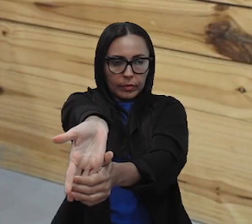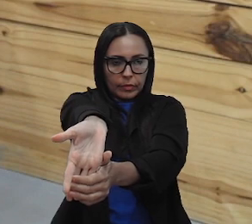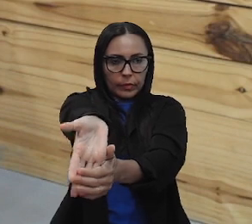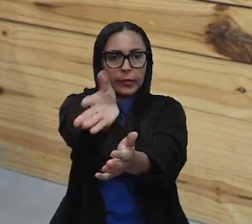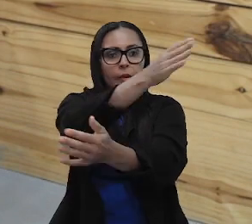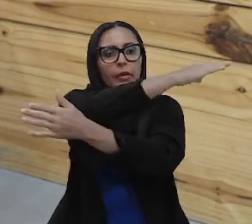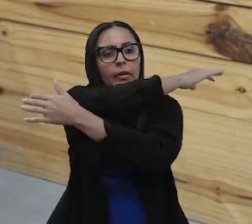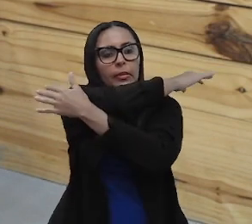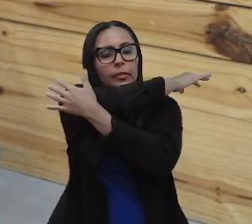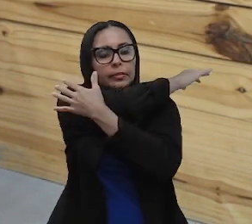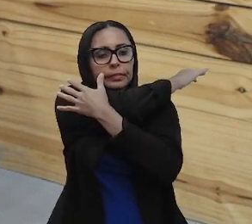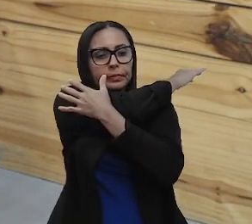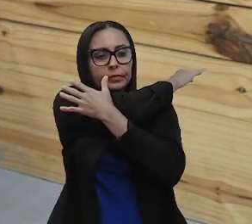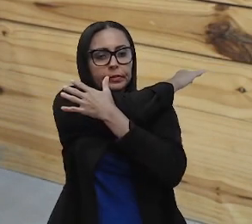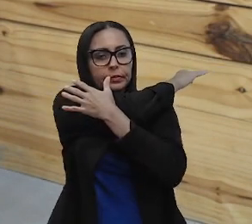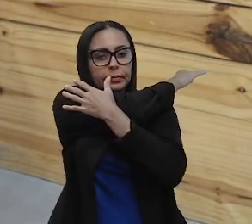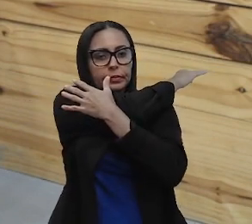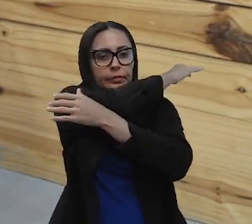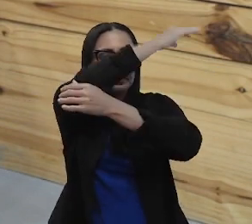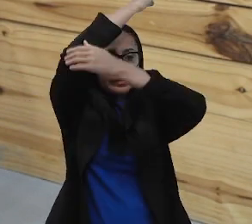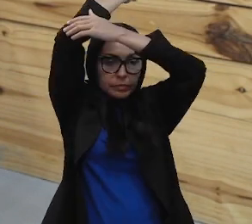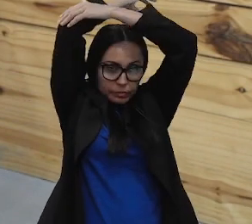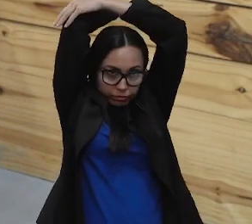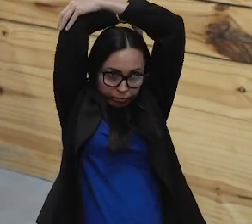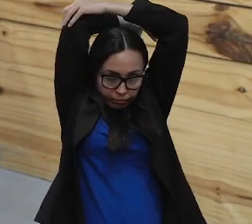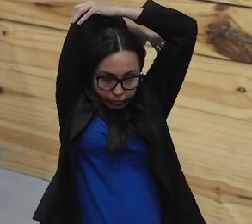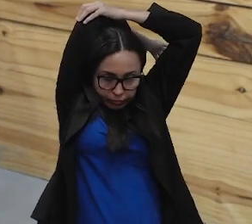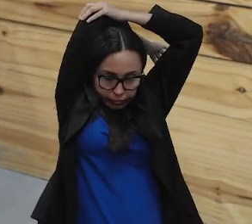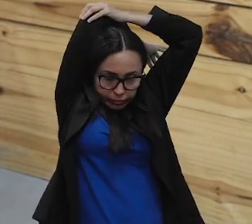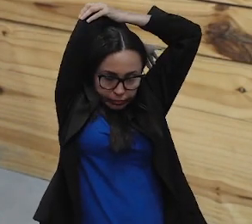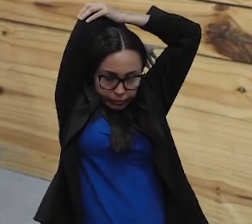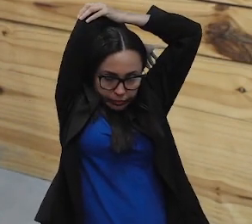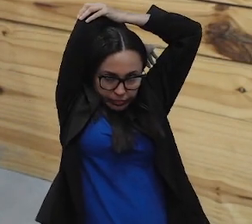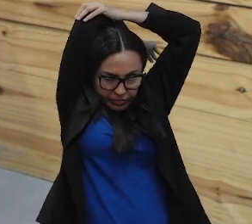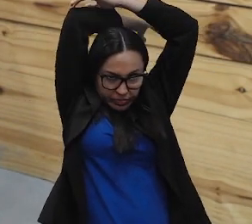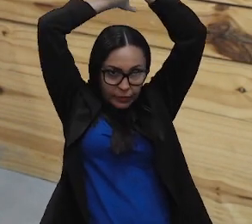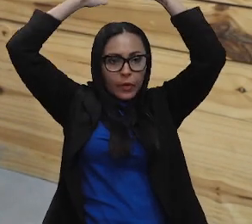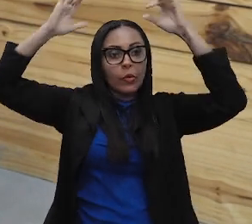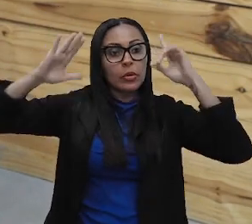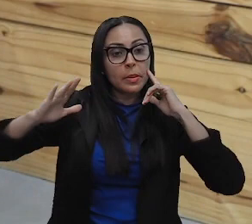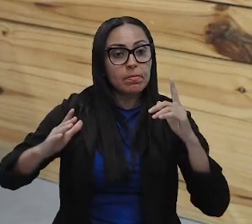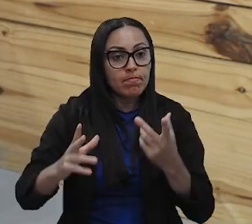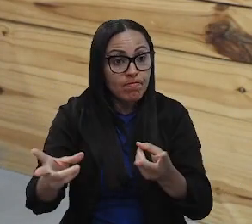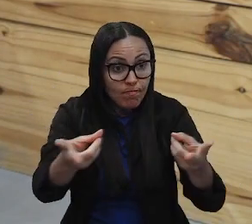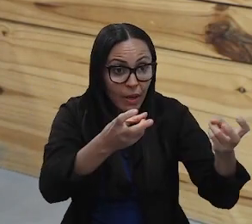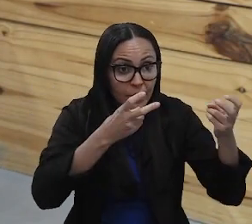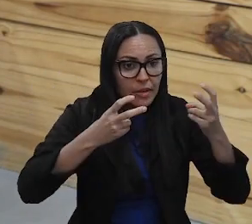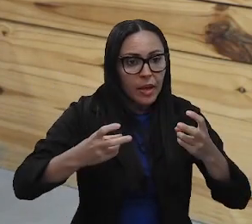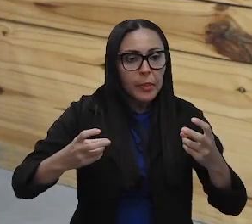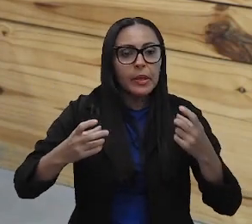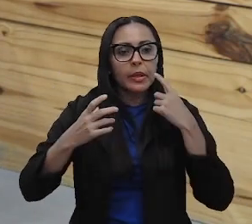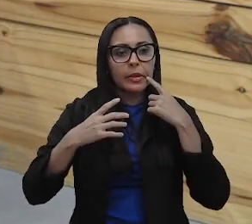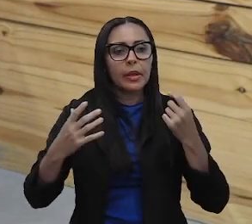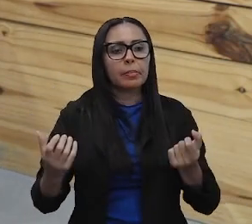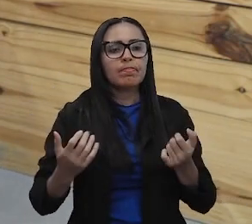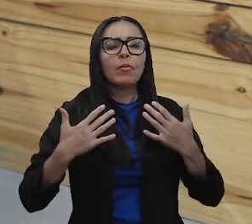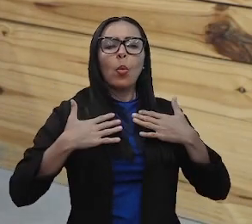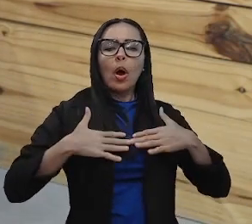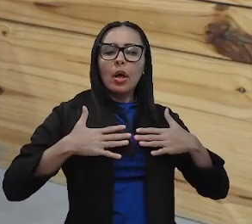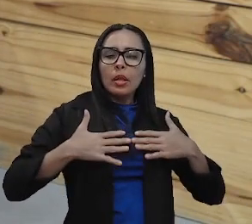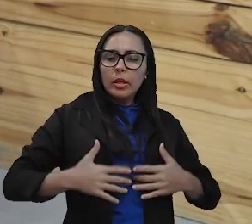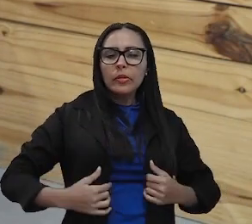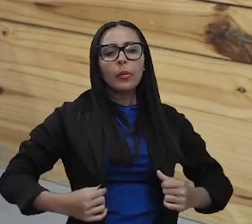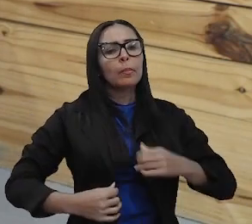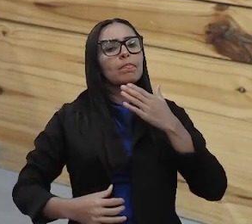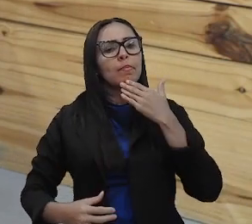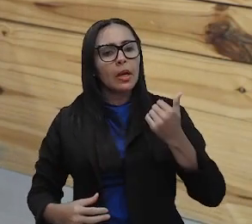e para trás. Você já vai ver que vai haver uma oxigenação,